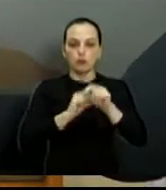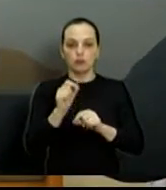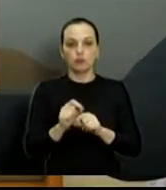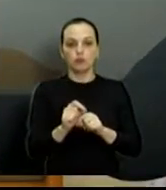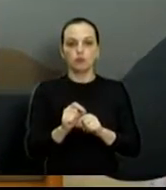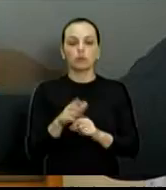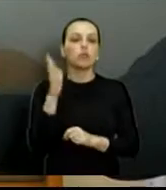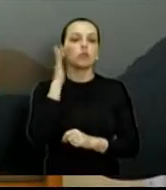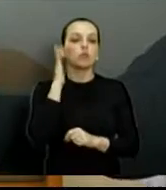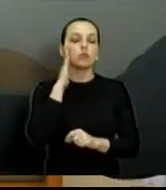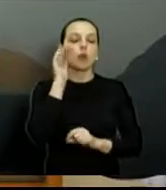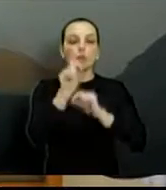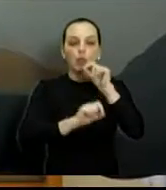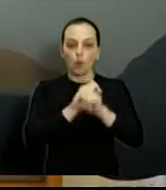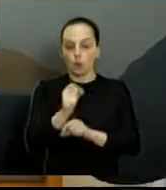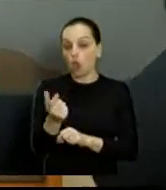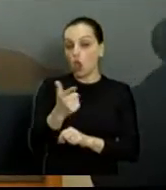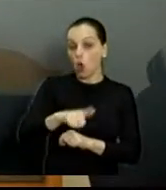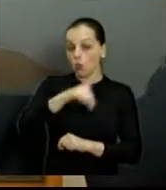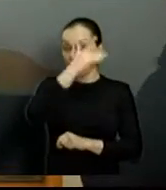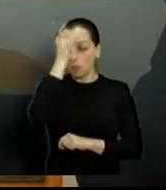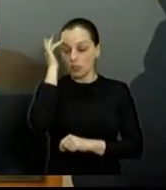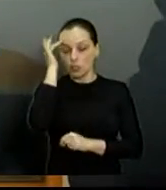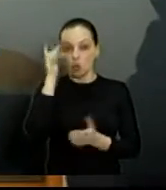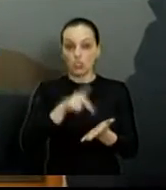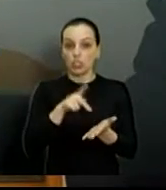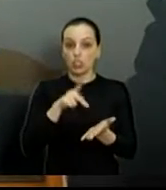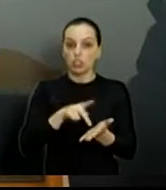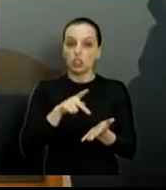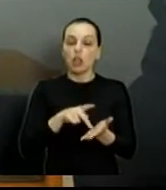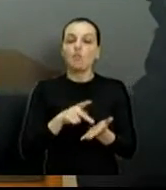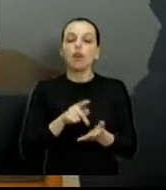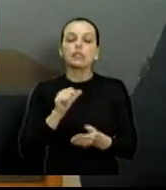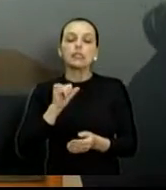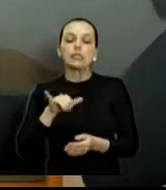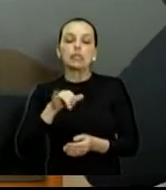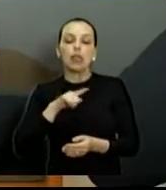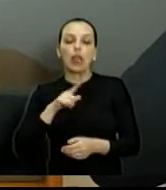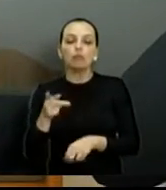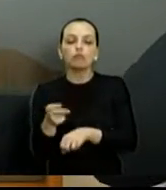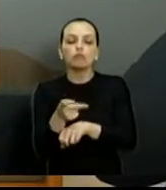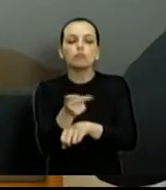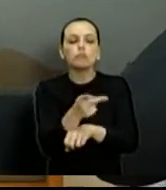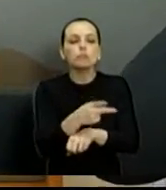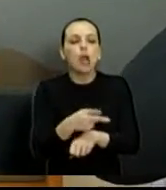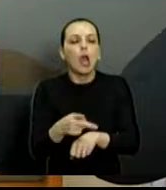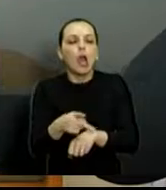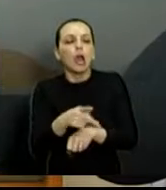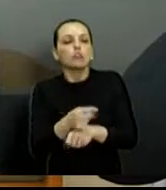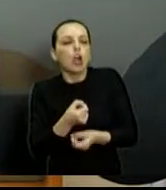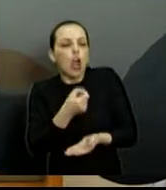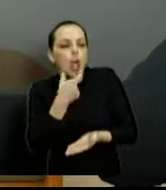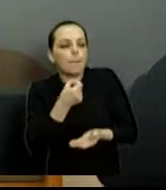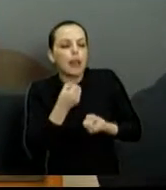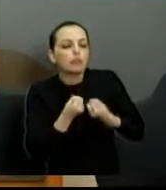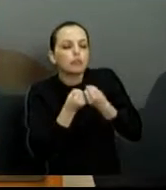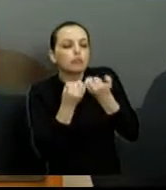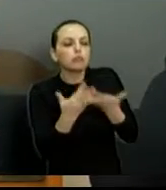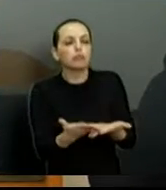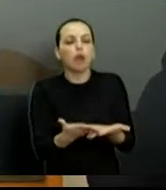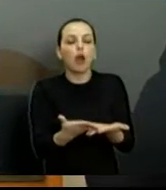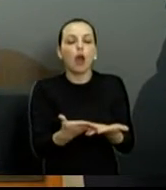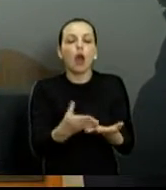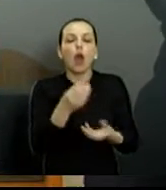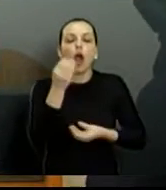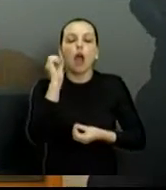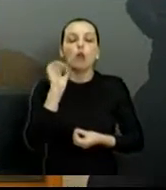gente sabe se tem outra pessoa sabe se que a transação chega lá está disponibilizando a medicação o posto é